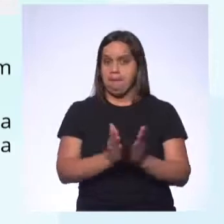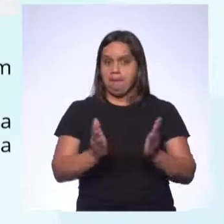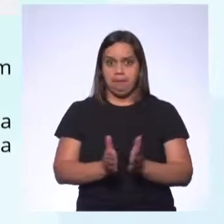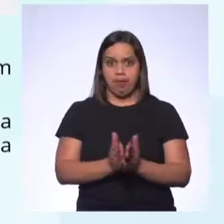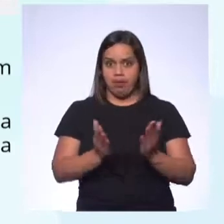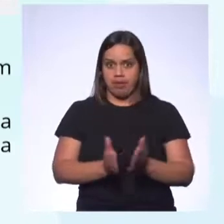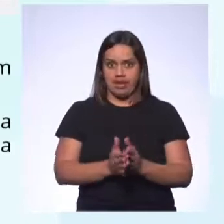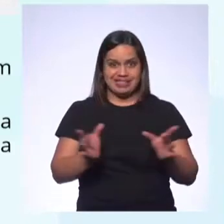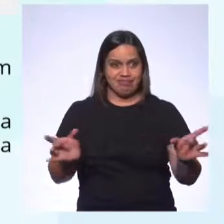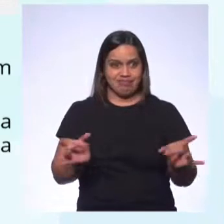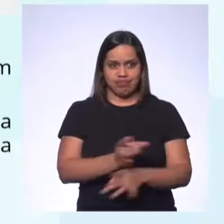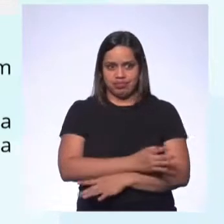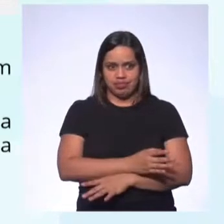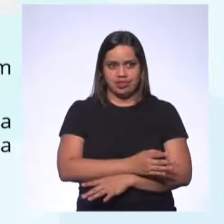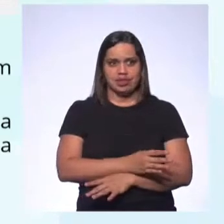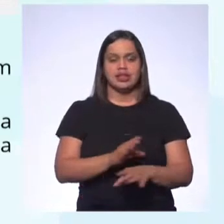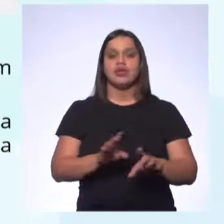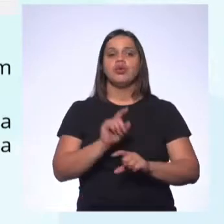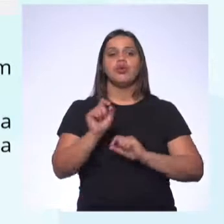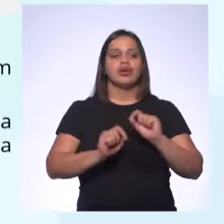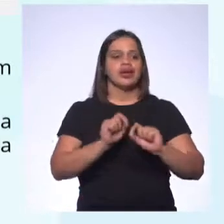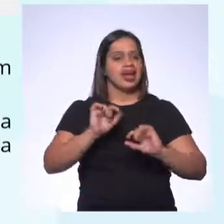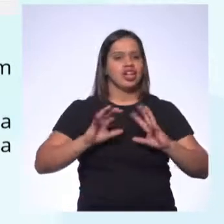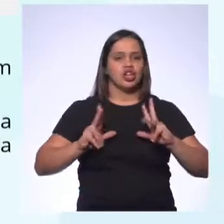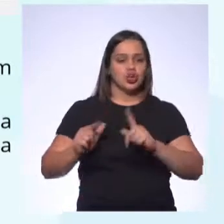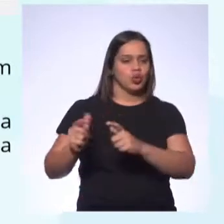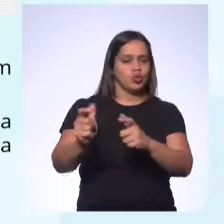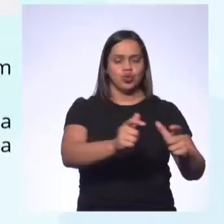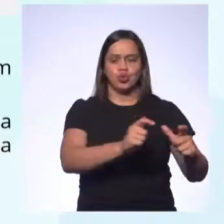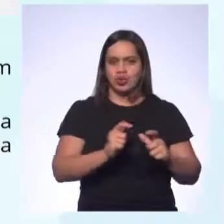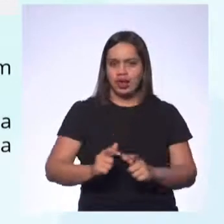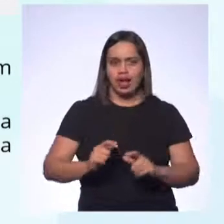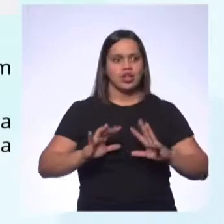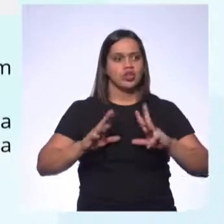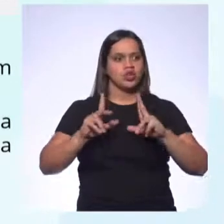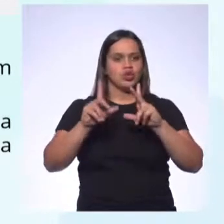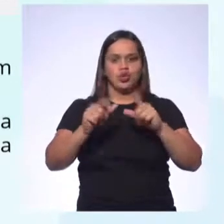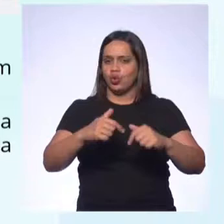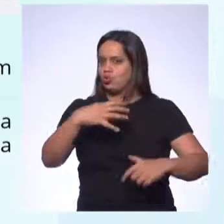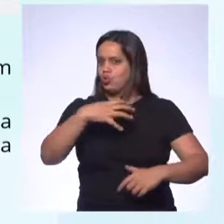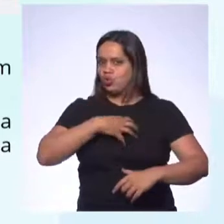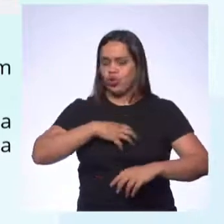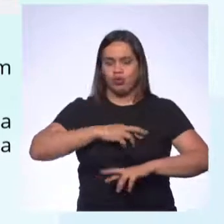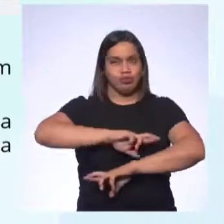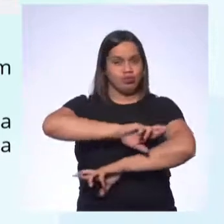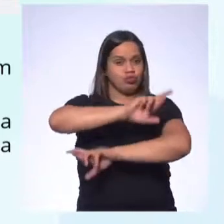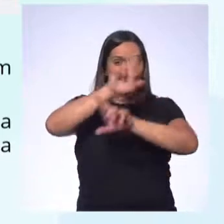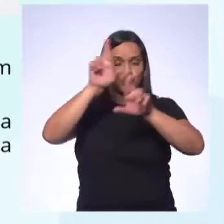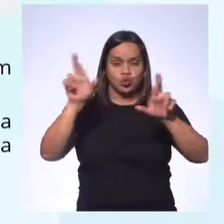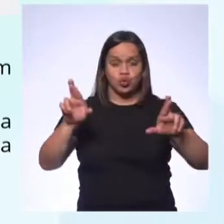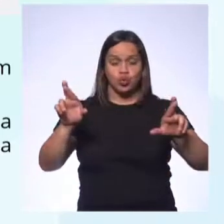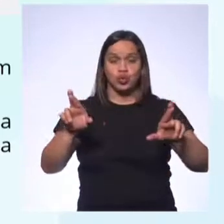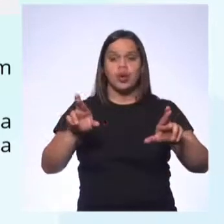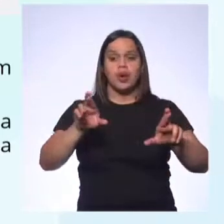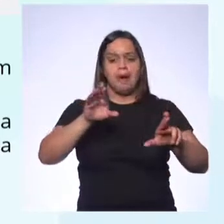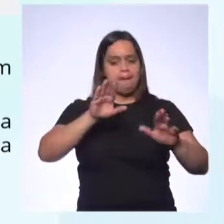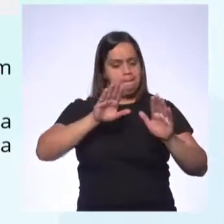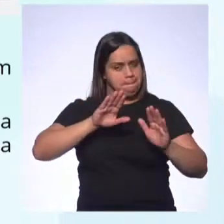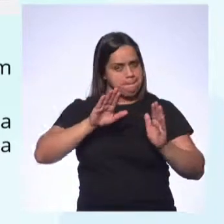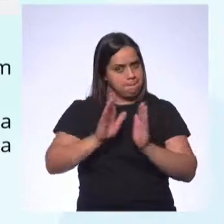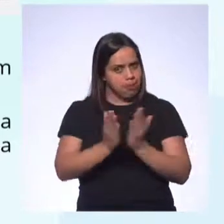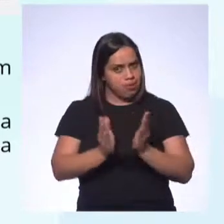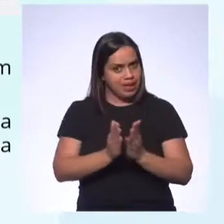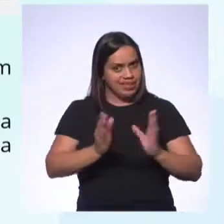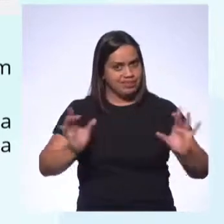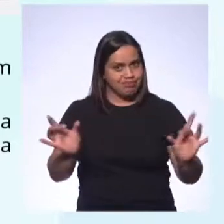pobreza. Acabar com a pobreza em todas as formas, em todos os lugares. Olha, isso é um objetivo de